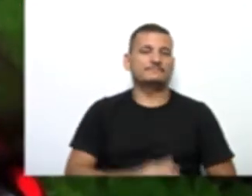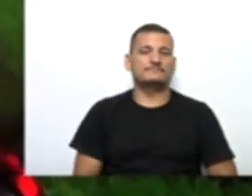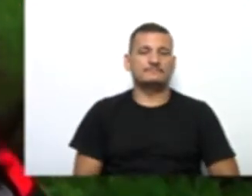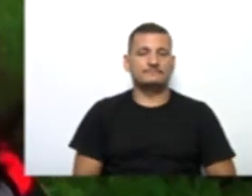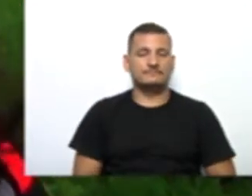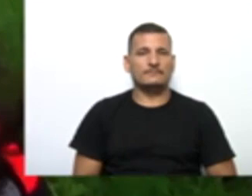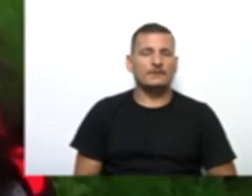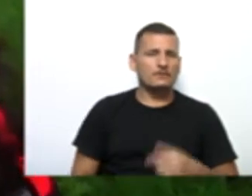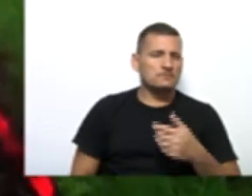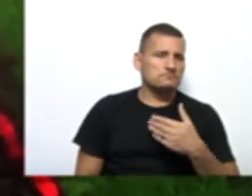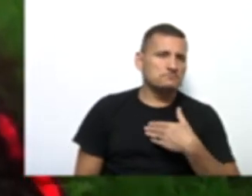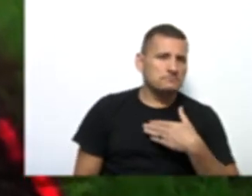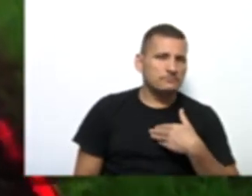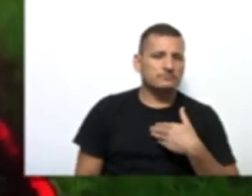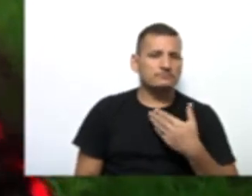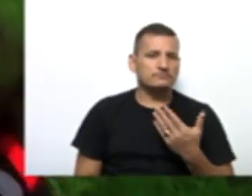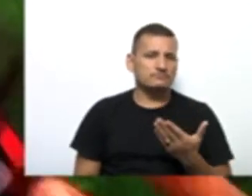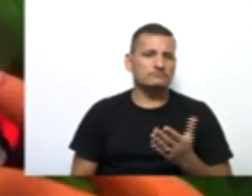Para mim, é